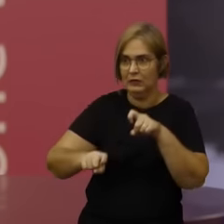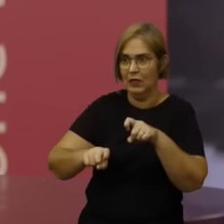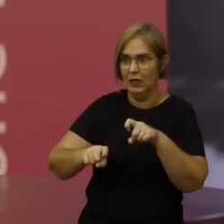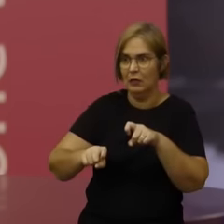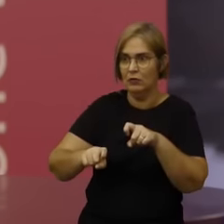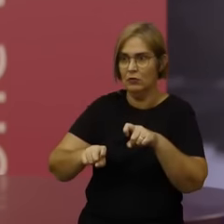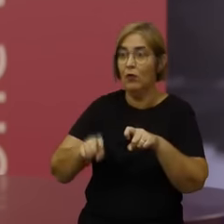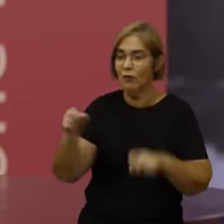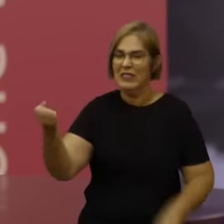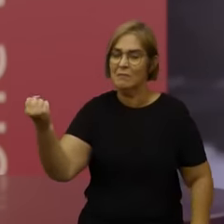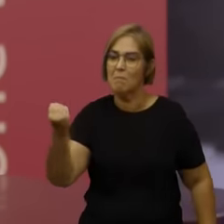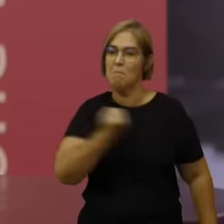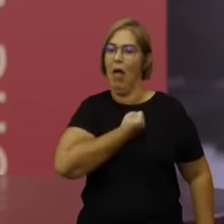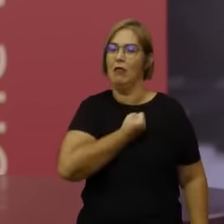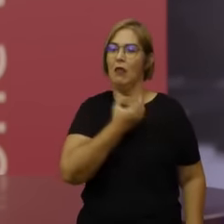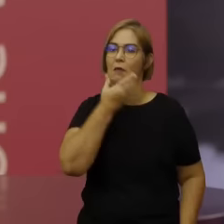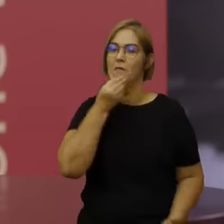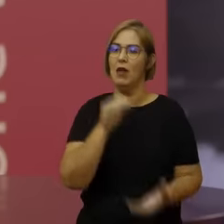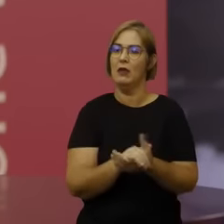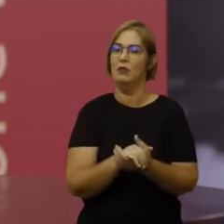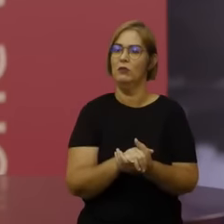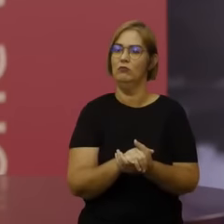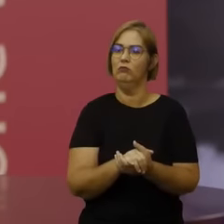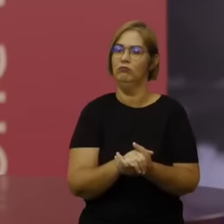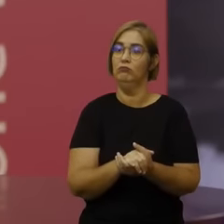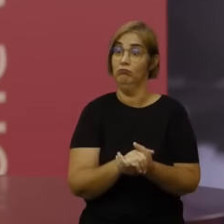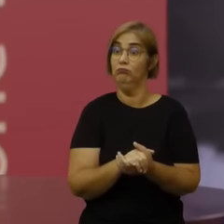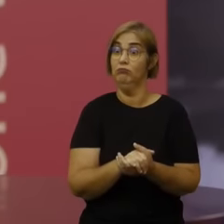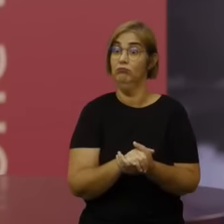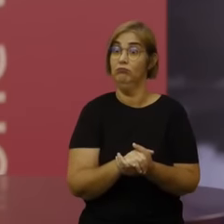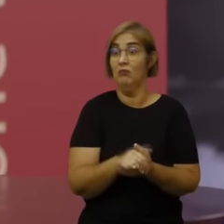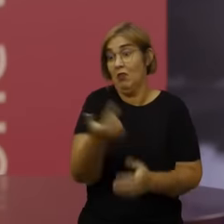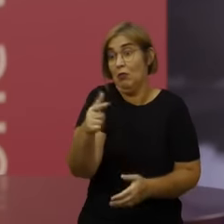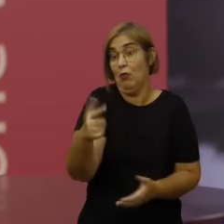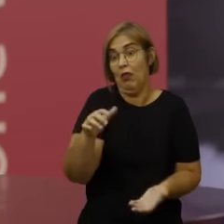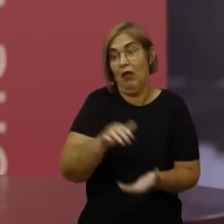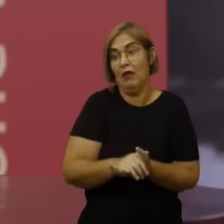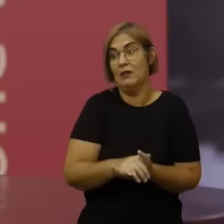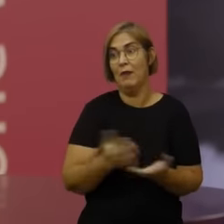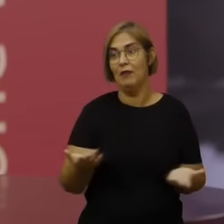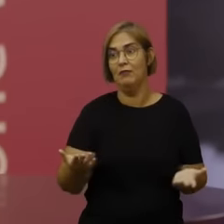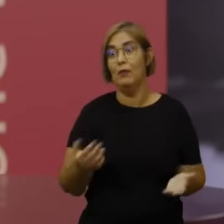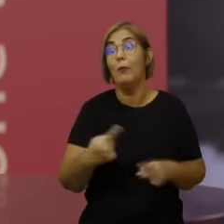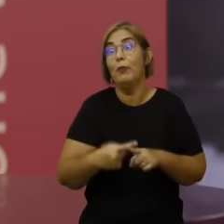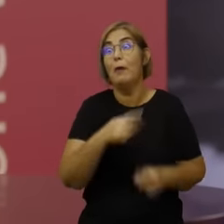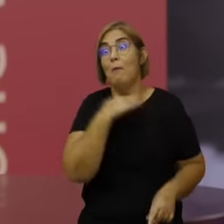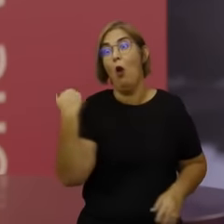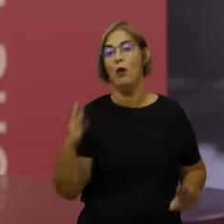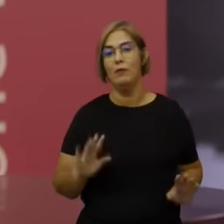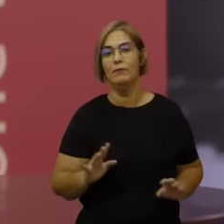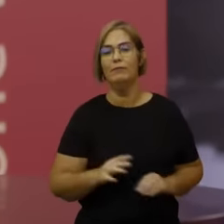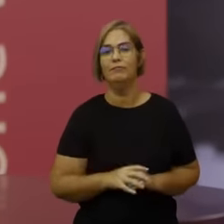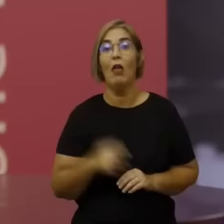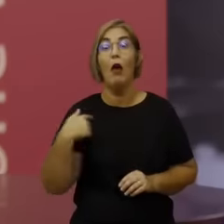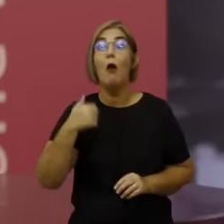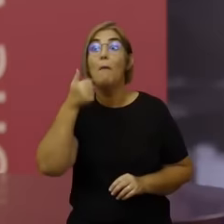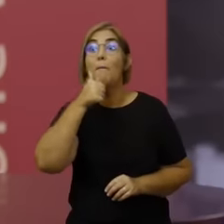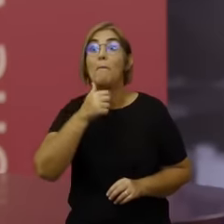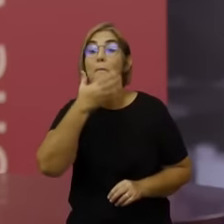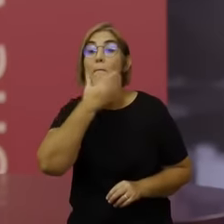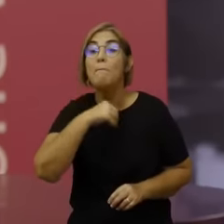maridos, certo? E assim não tem casamento." Veja que é uma maneira boa, bem assim.